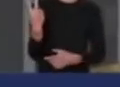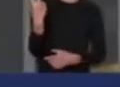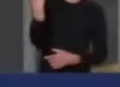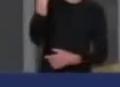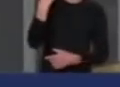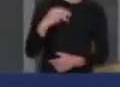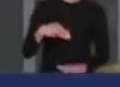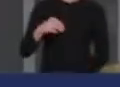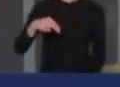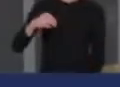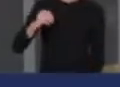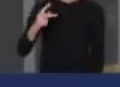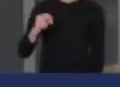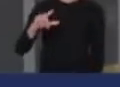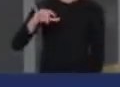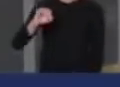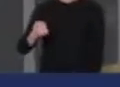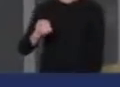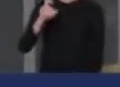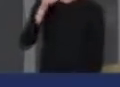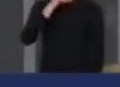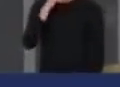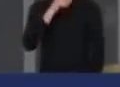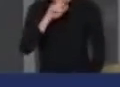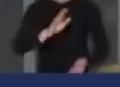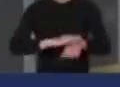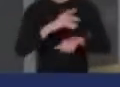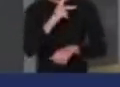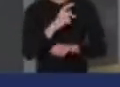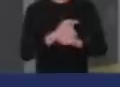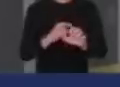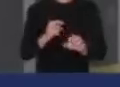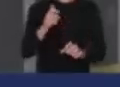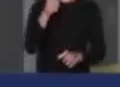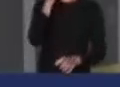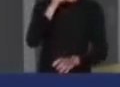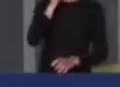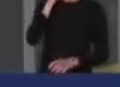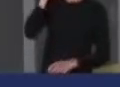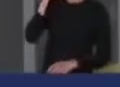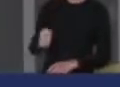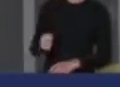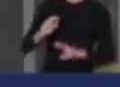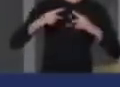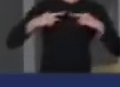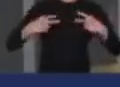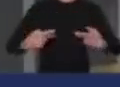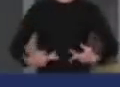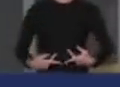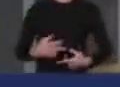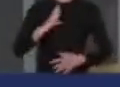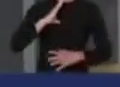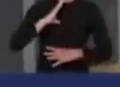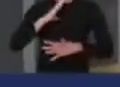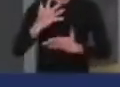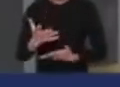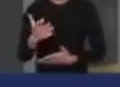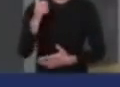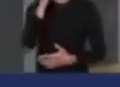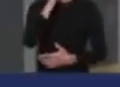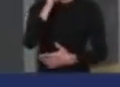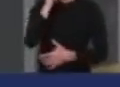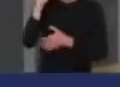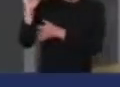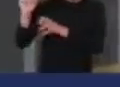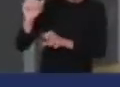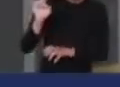me perguntando, e conversando com a minha filha, como que essa menina, porque é uma menina de 16 anos, que deve estar sofrendo muito